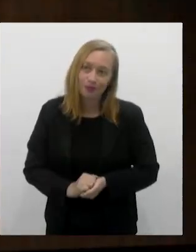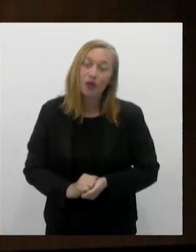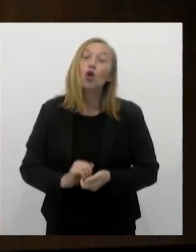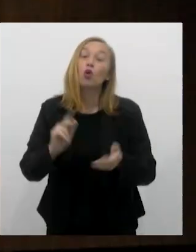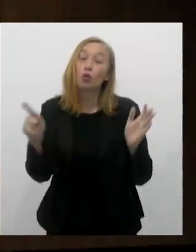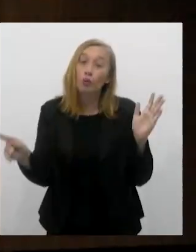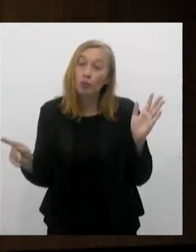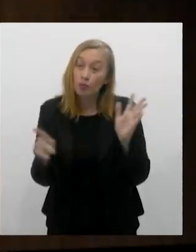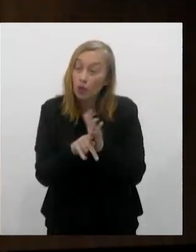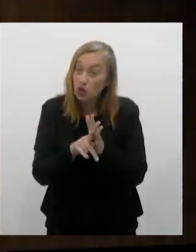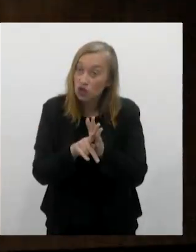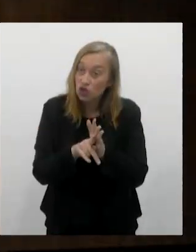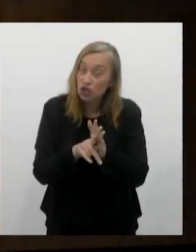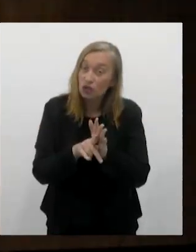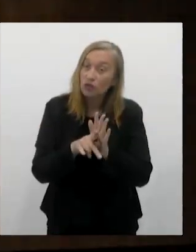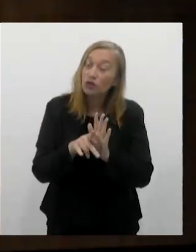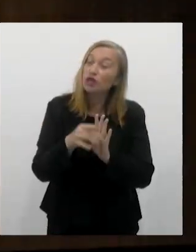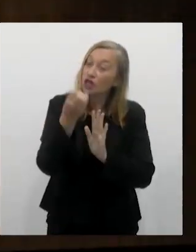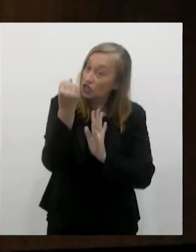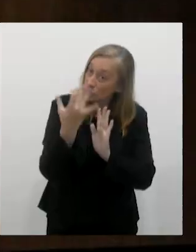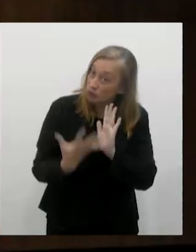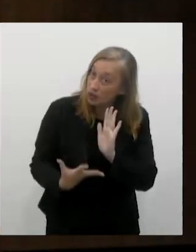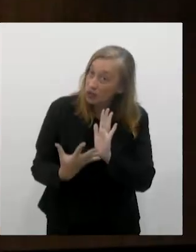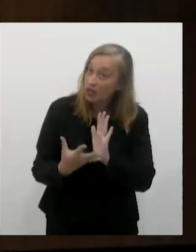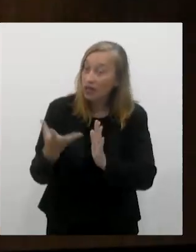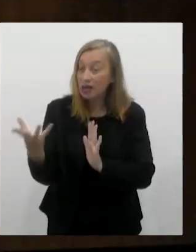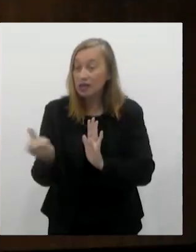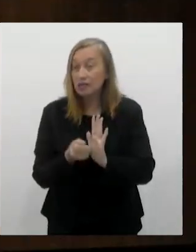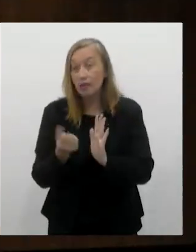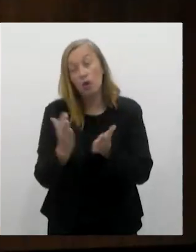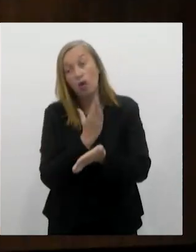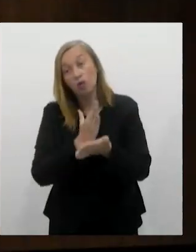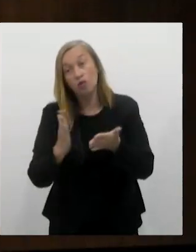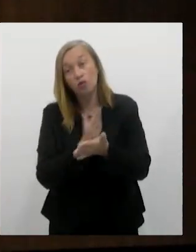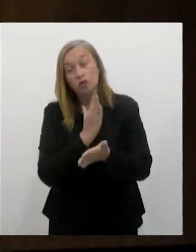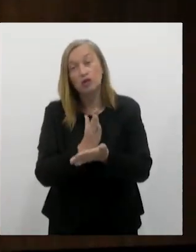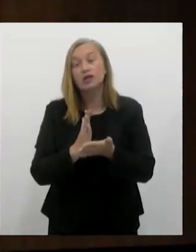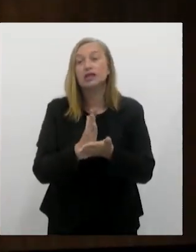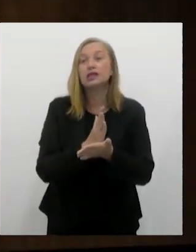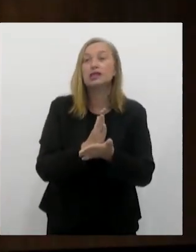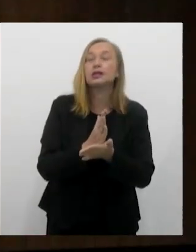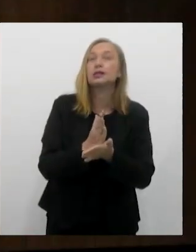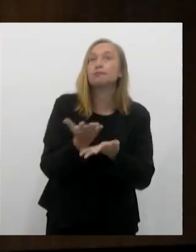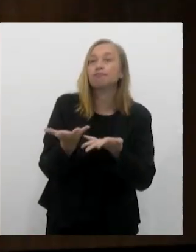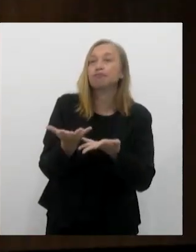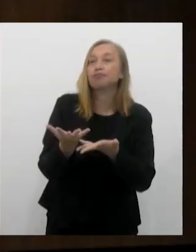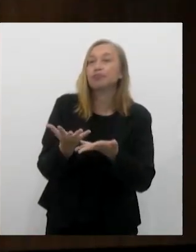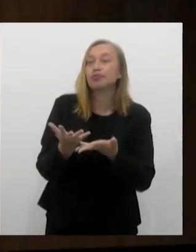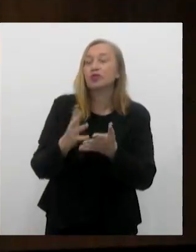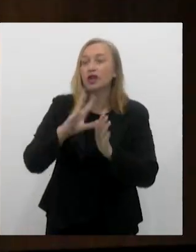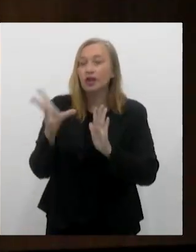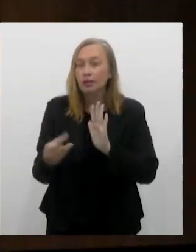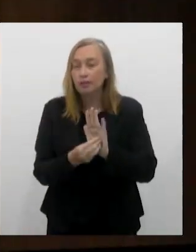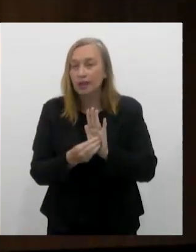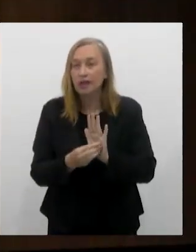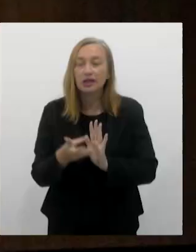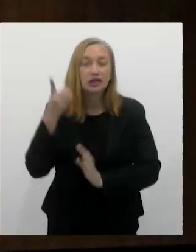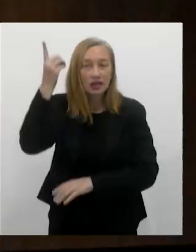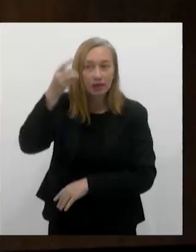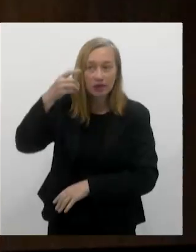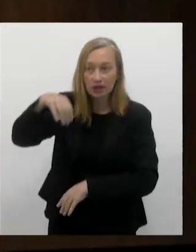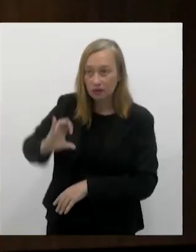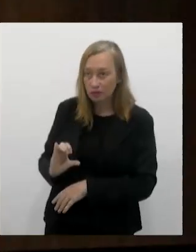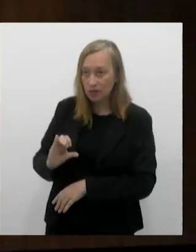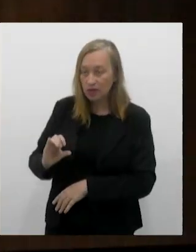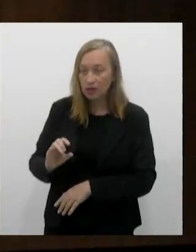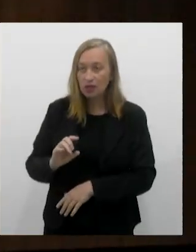projeto trata especificamente disso. Ele recebeu algumas emendas do deputado Carlos Mink, já conversei com ele, e a deputada Dani Balbi. Eu